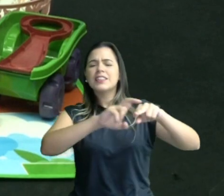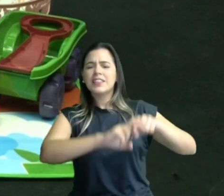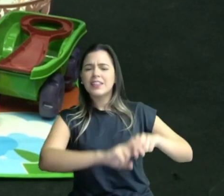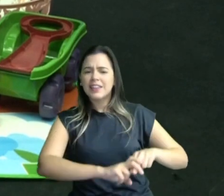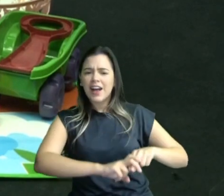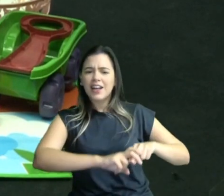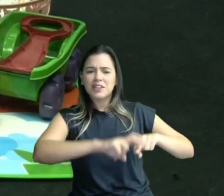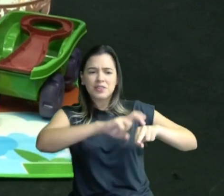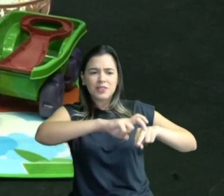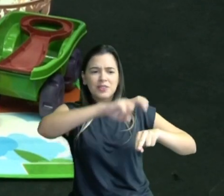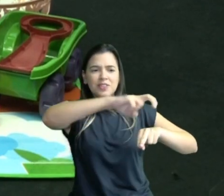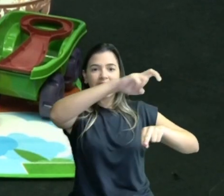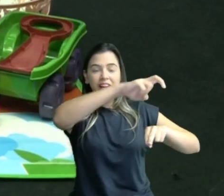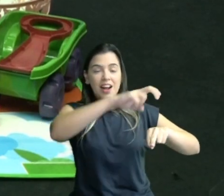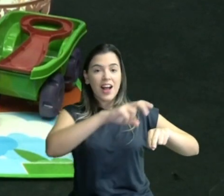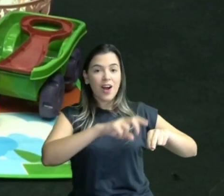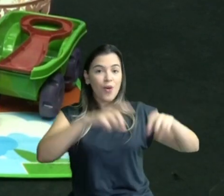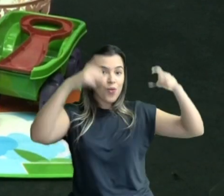ursinho